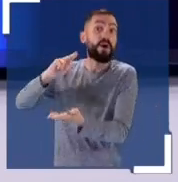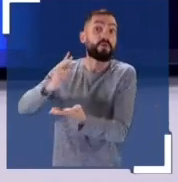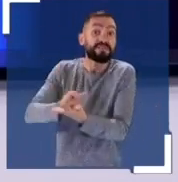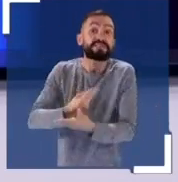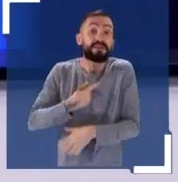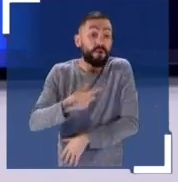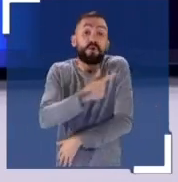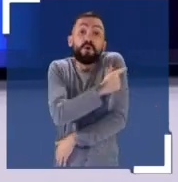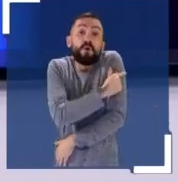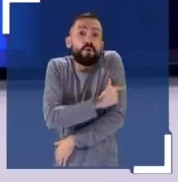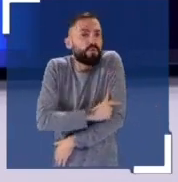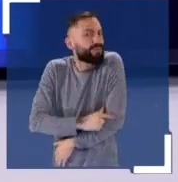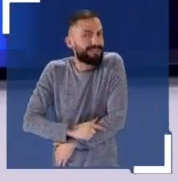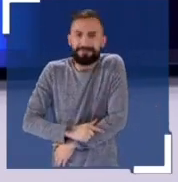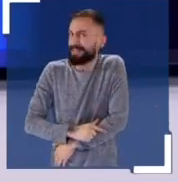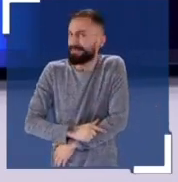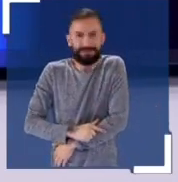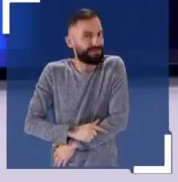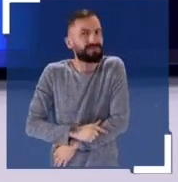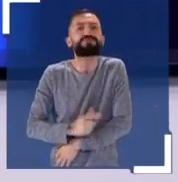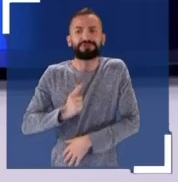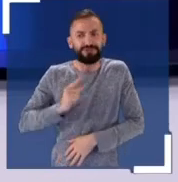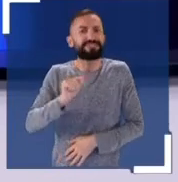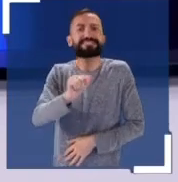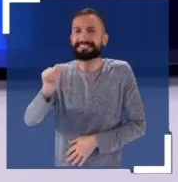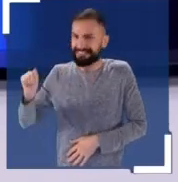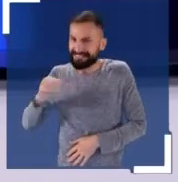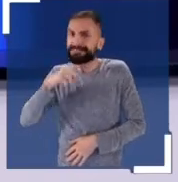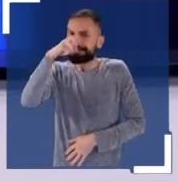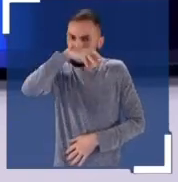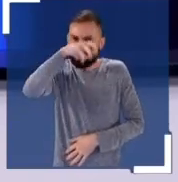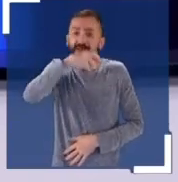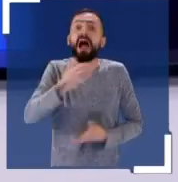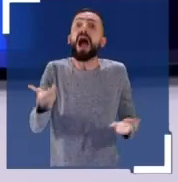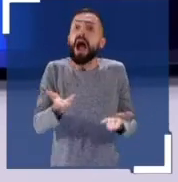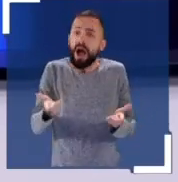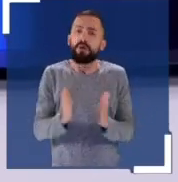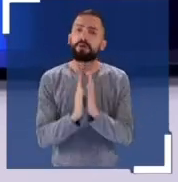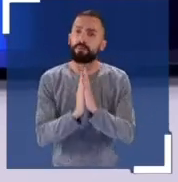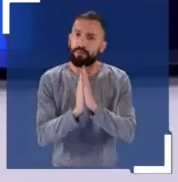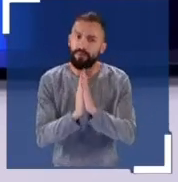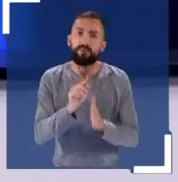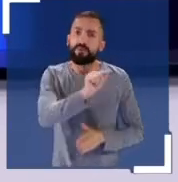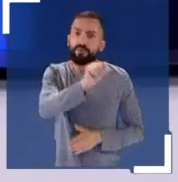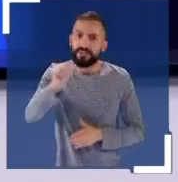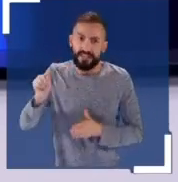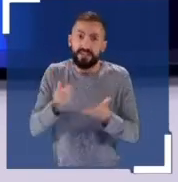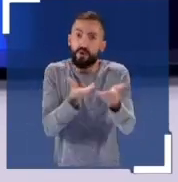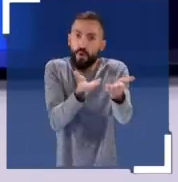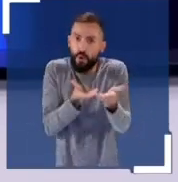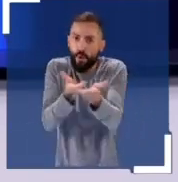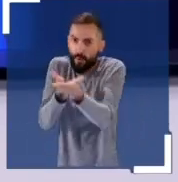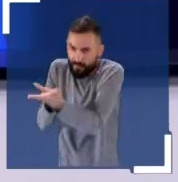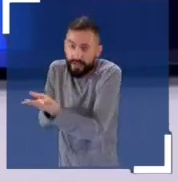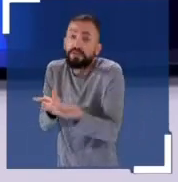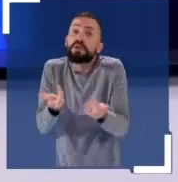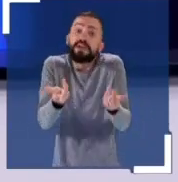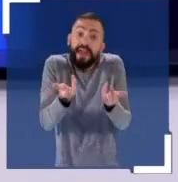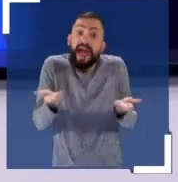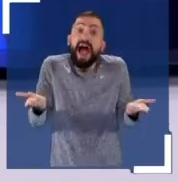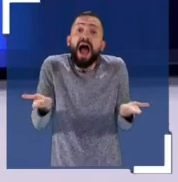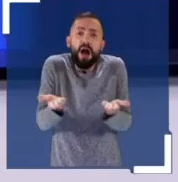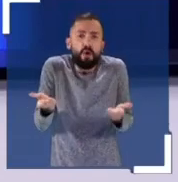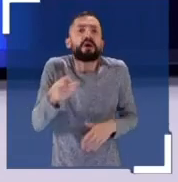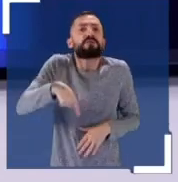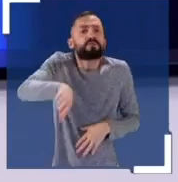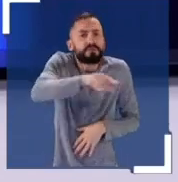o limite do razoável. Nós esperamos dos nossos convidados uma atitude diferente esta tarde em